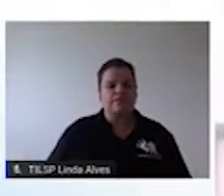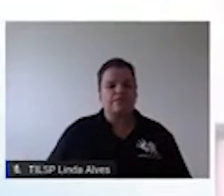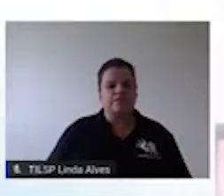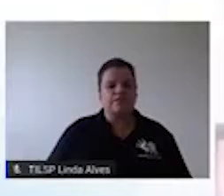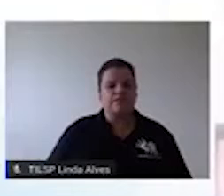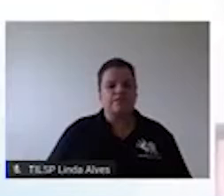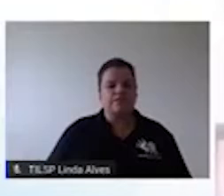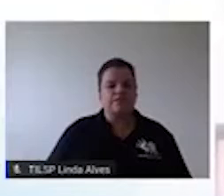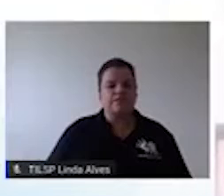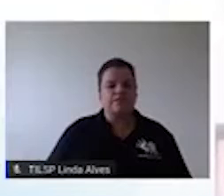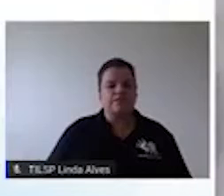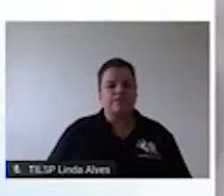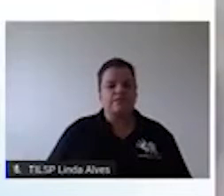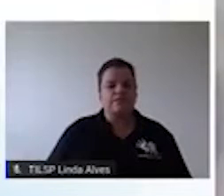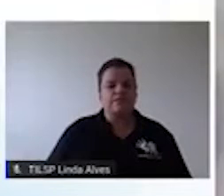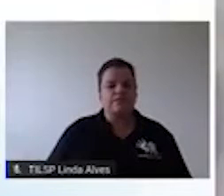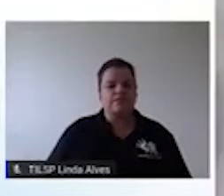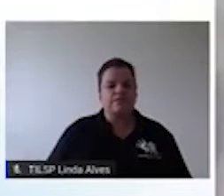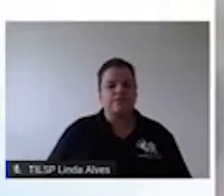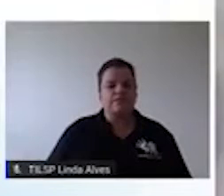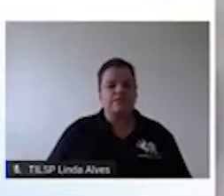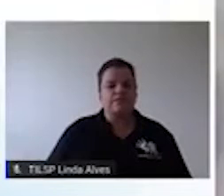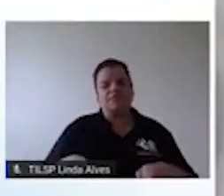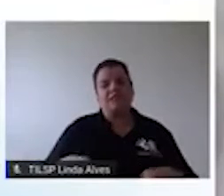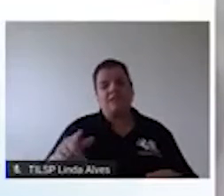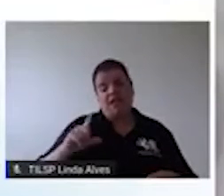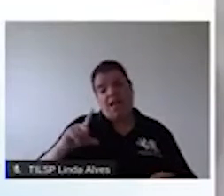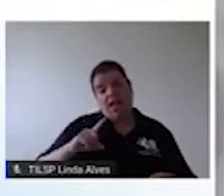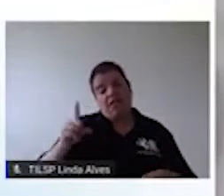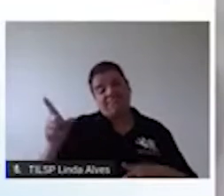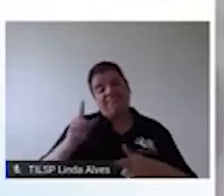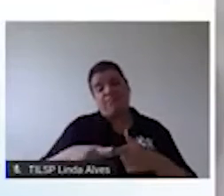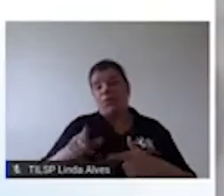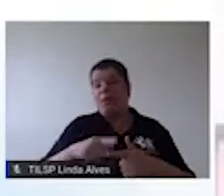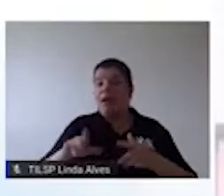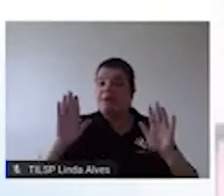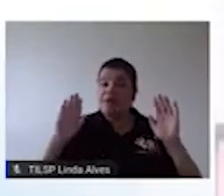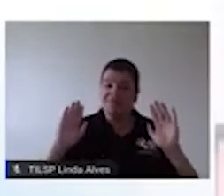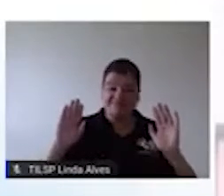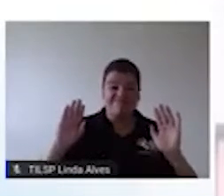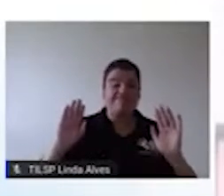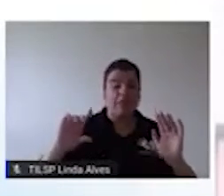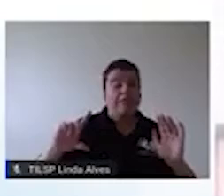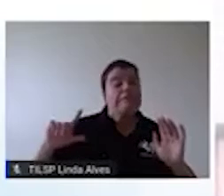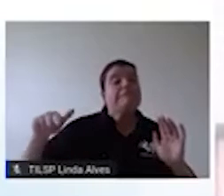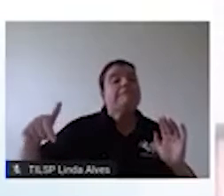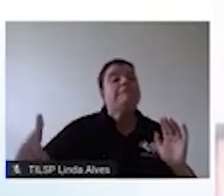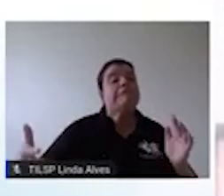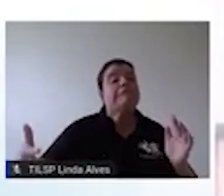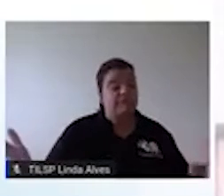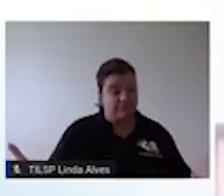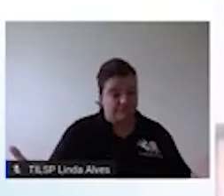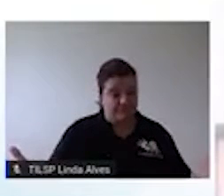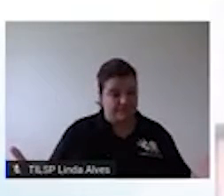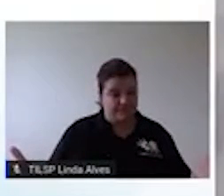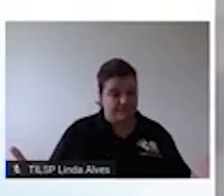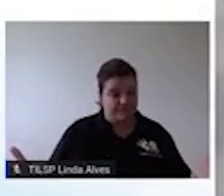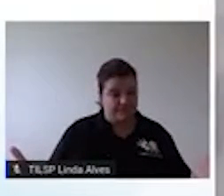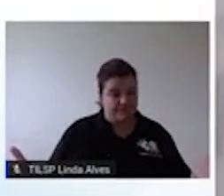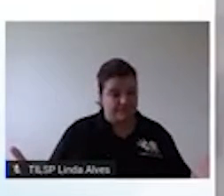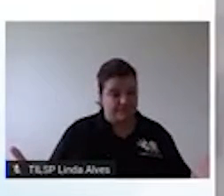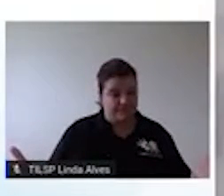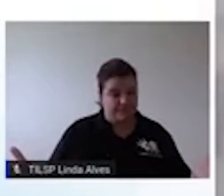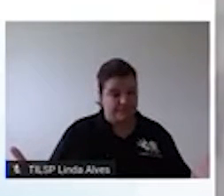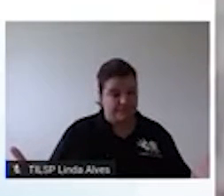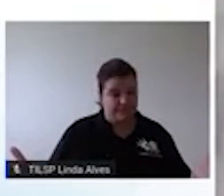fevereiro. Agora, que ela teve um problema, teve. Não é? Então, isso fez com que, ou